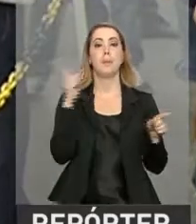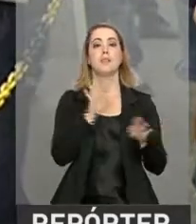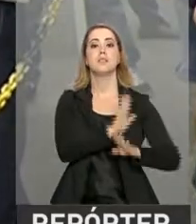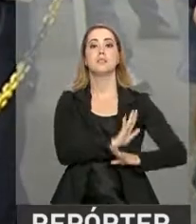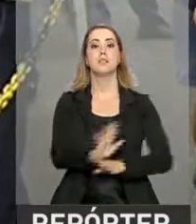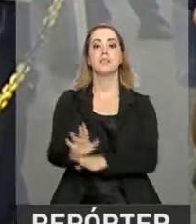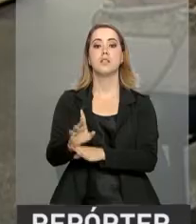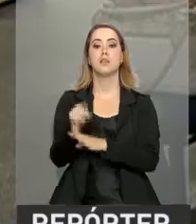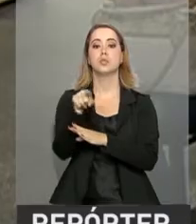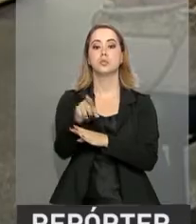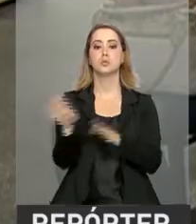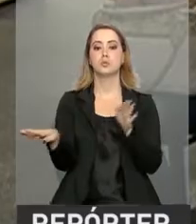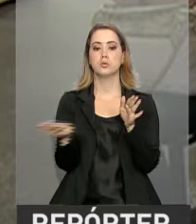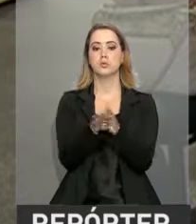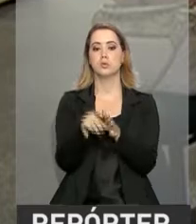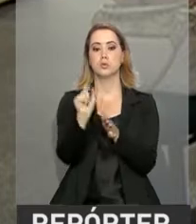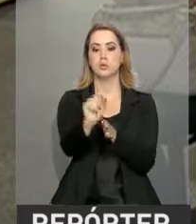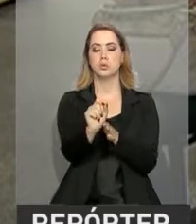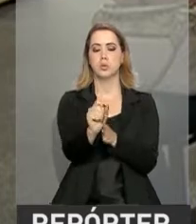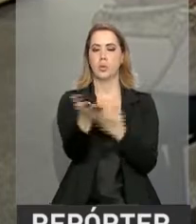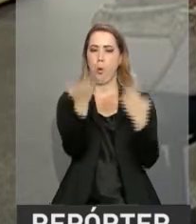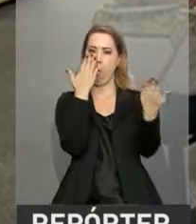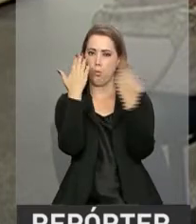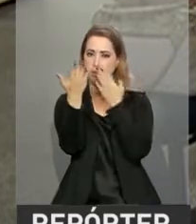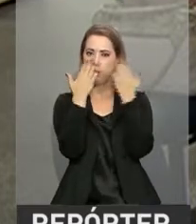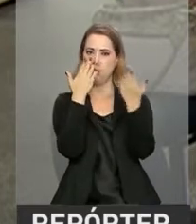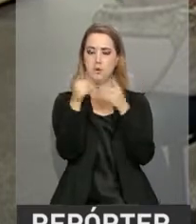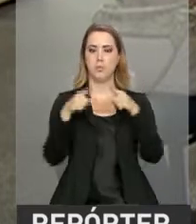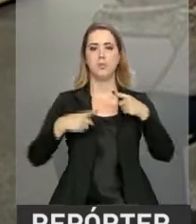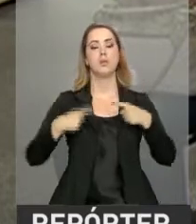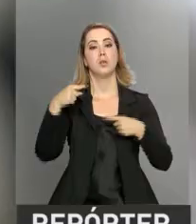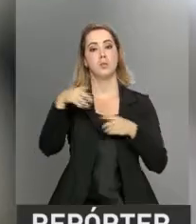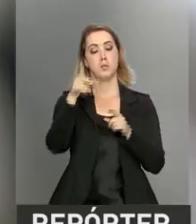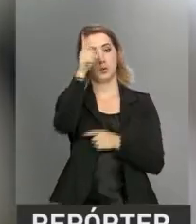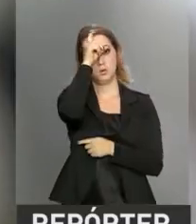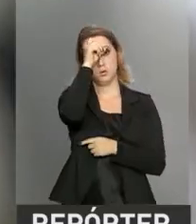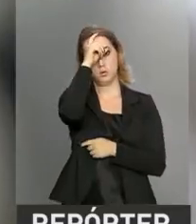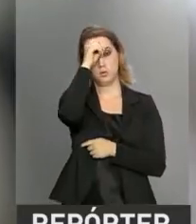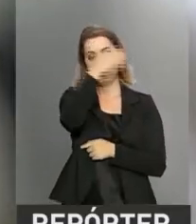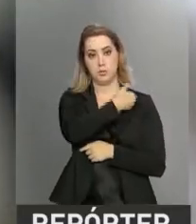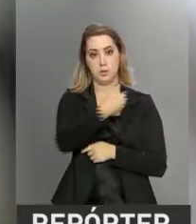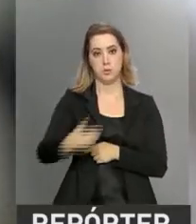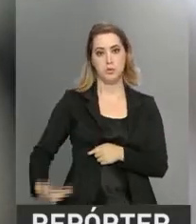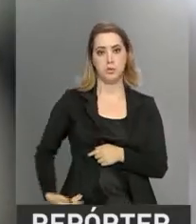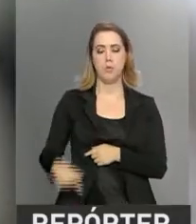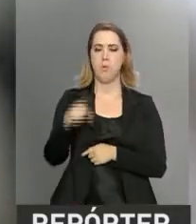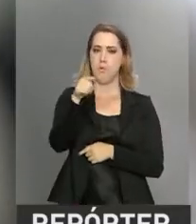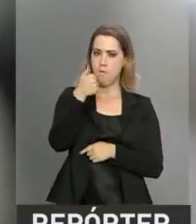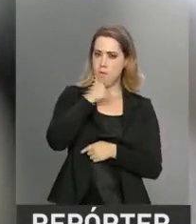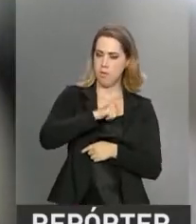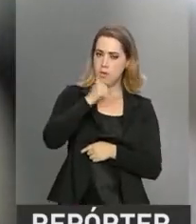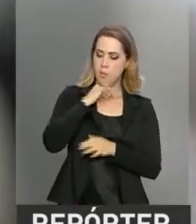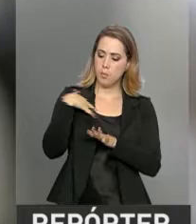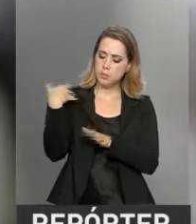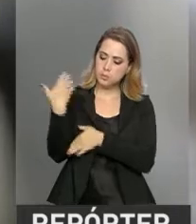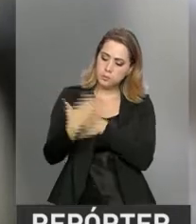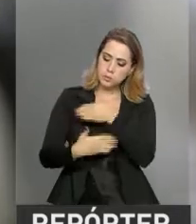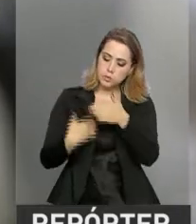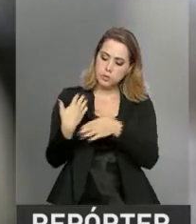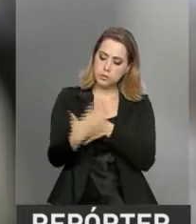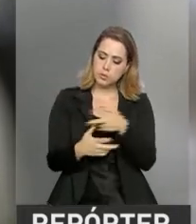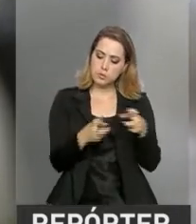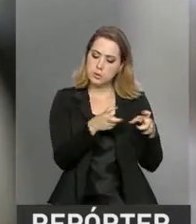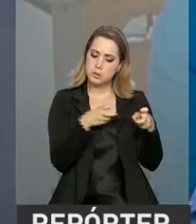serviço oferecido de graça por este hospital público do rio de janeiro maria começa aos poucos a voltar a ver